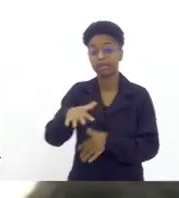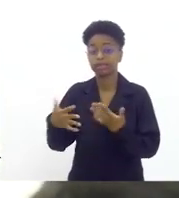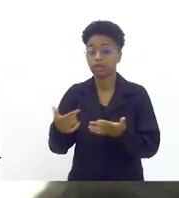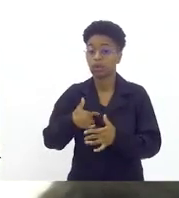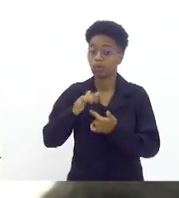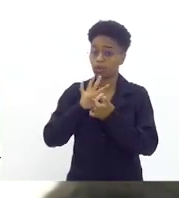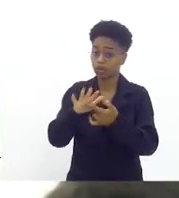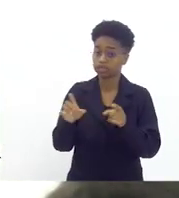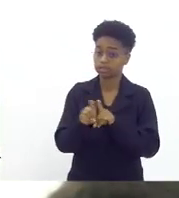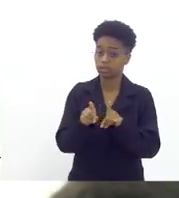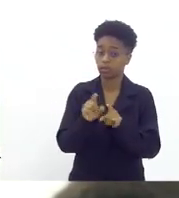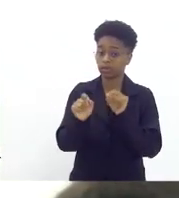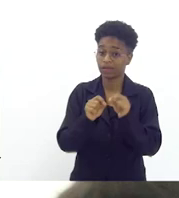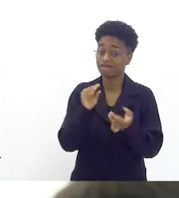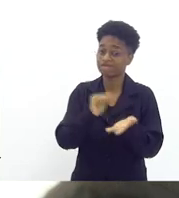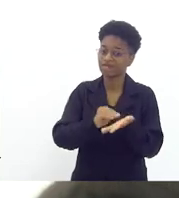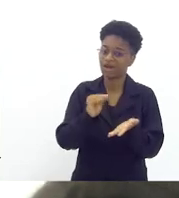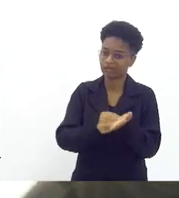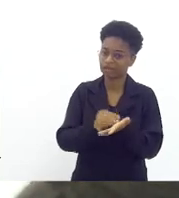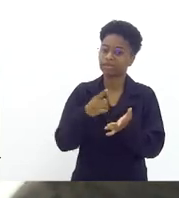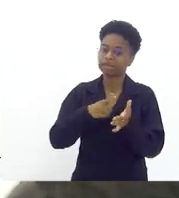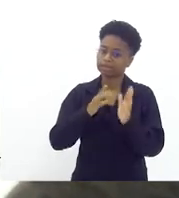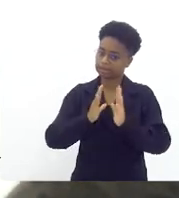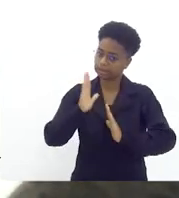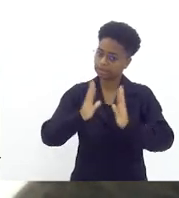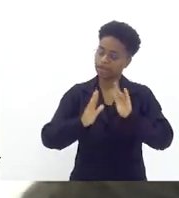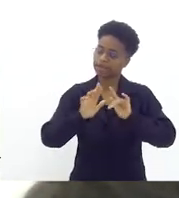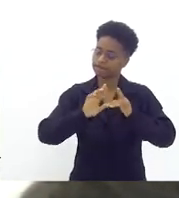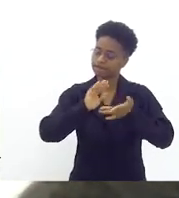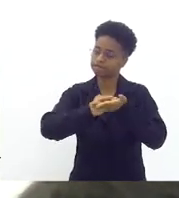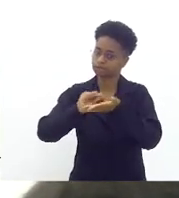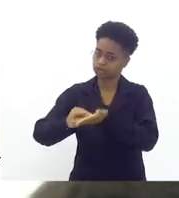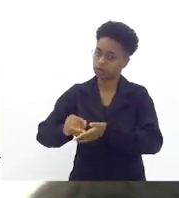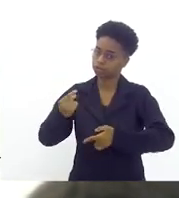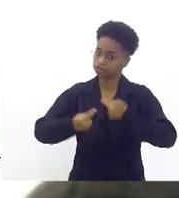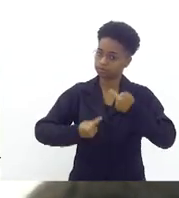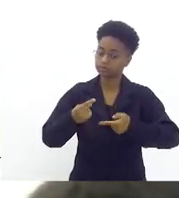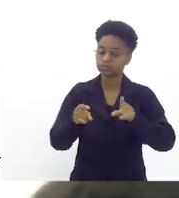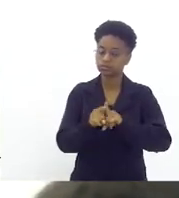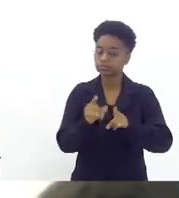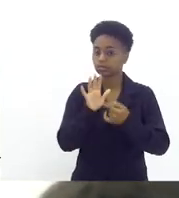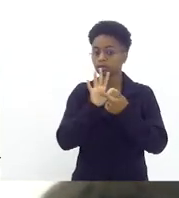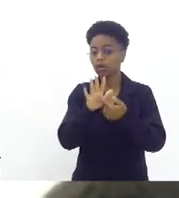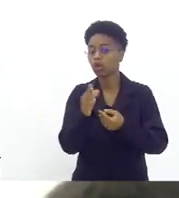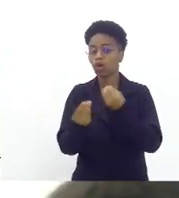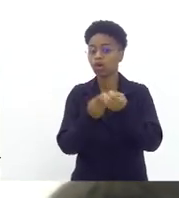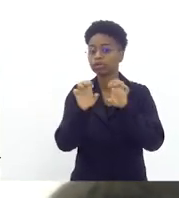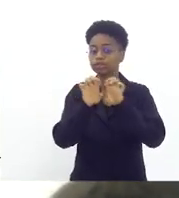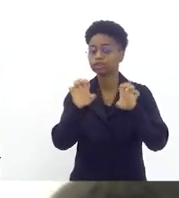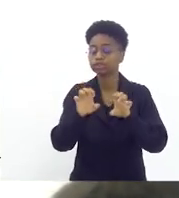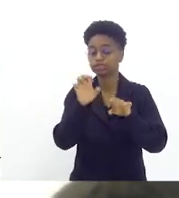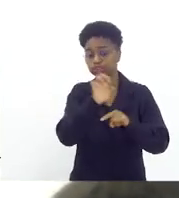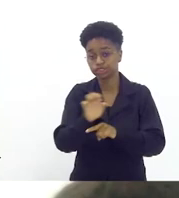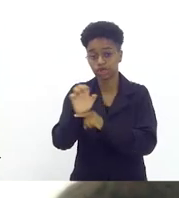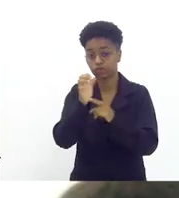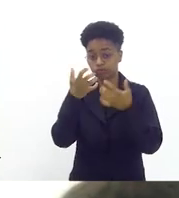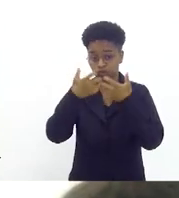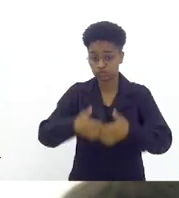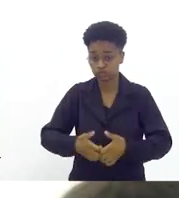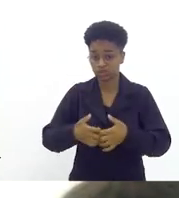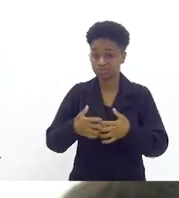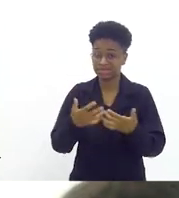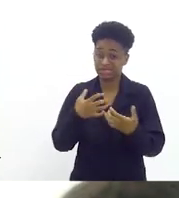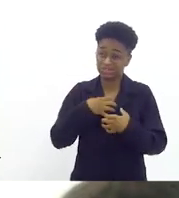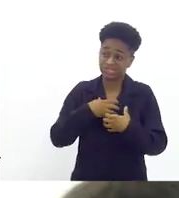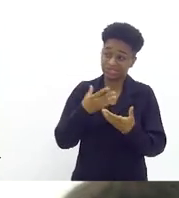justamente para evidenciar uma falta, uma lacuna, que vai denunciar, na verdade, também como o Estado funciona de uma maneira não muito